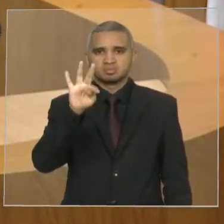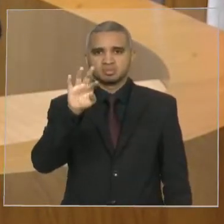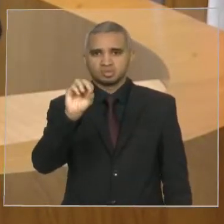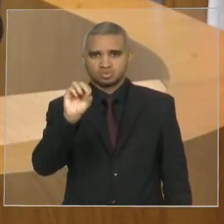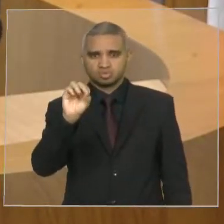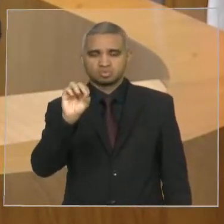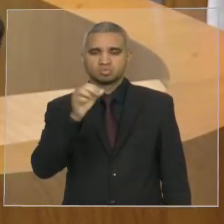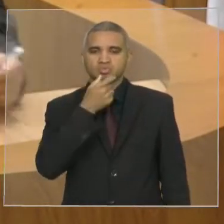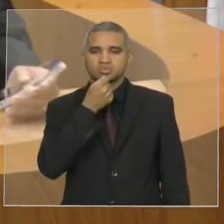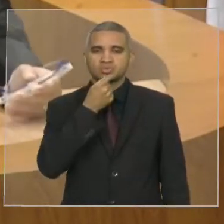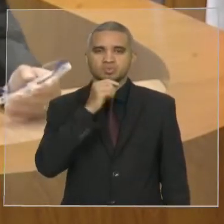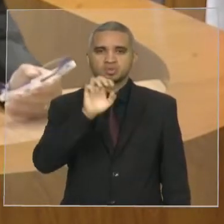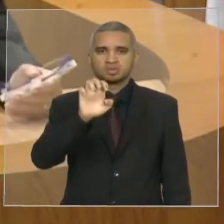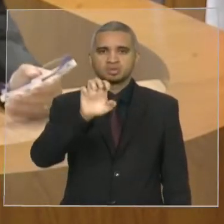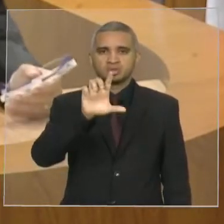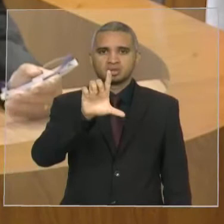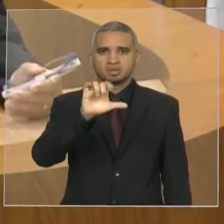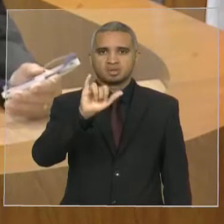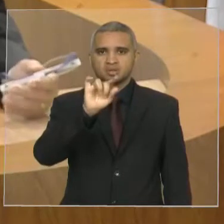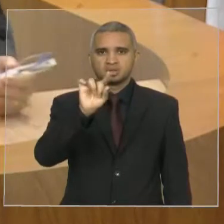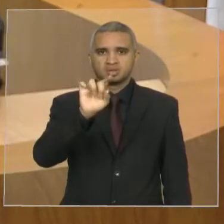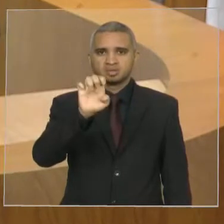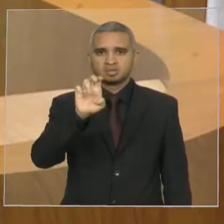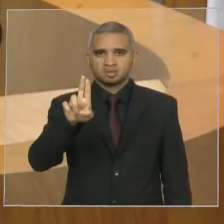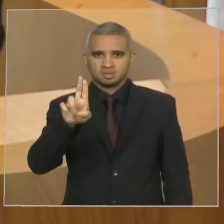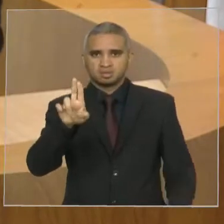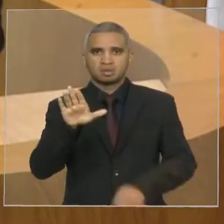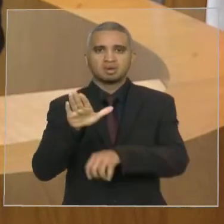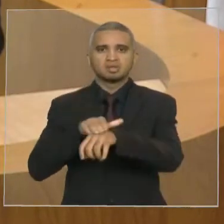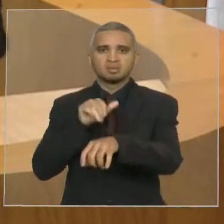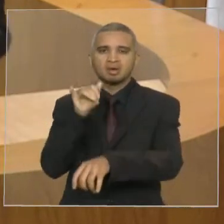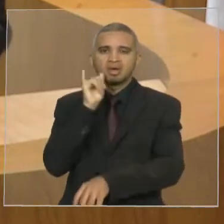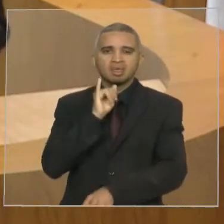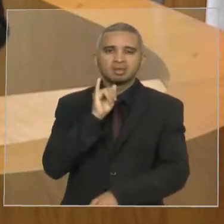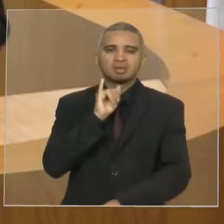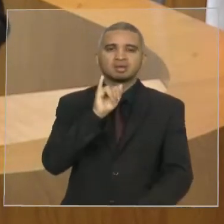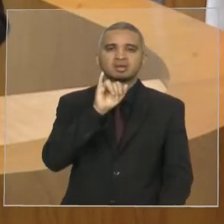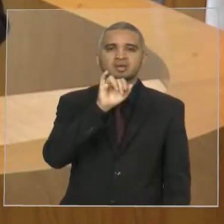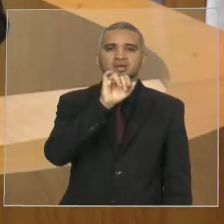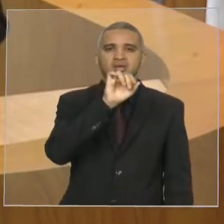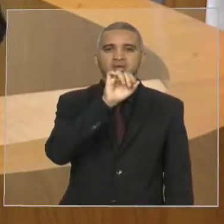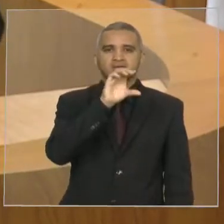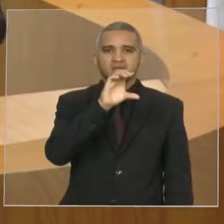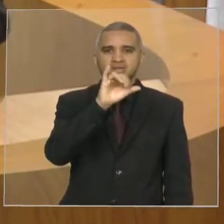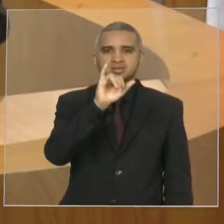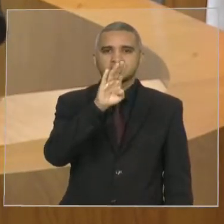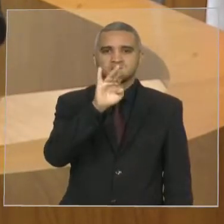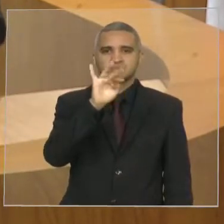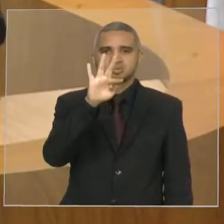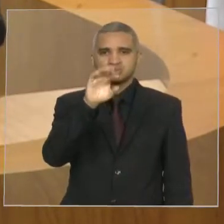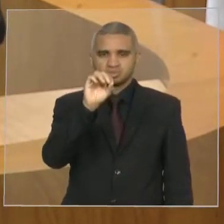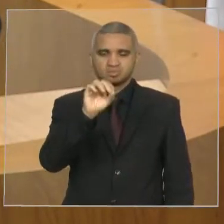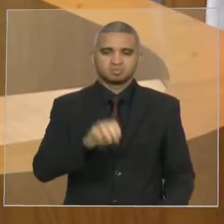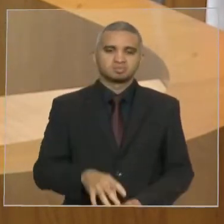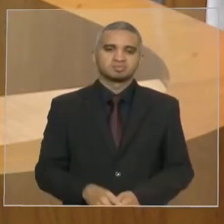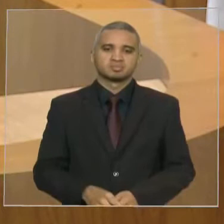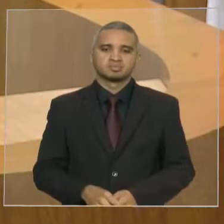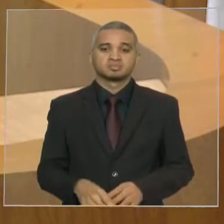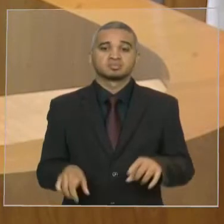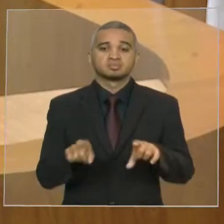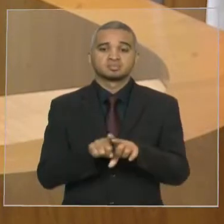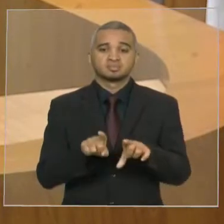Eliseu, conhecido como Cibito ali naquela cidade, presidente dos Democratas. Também não poderia deixar de